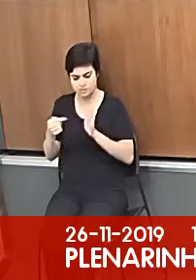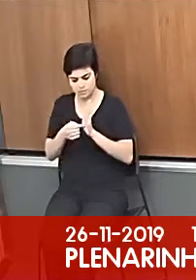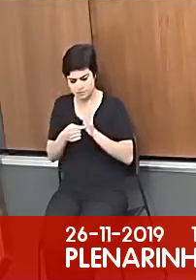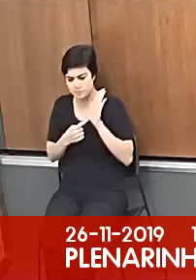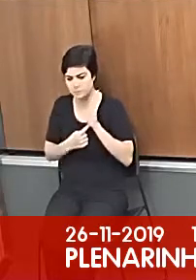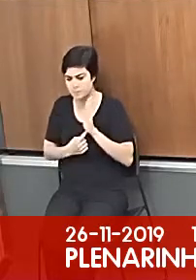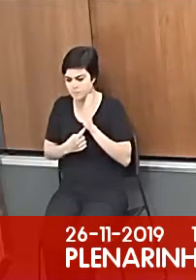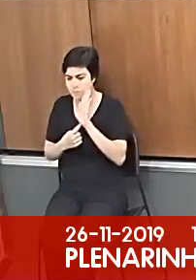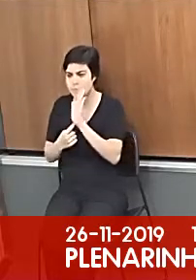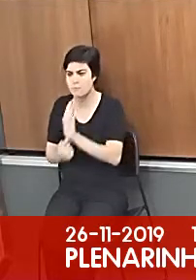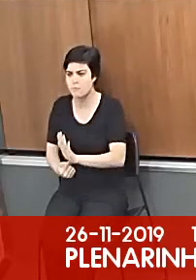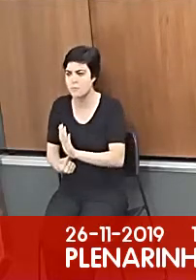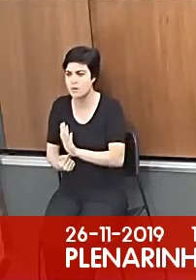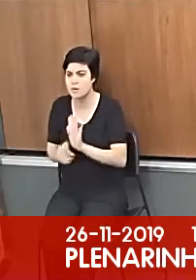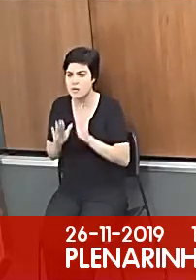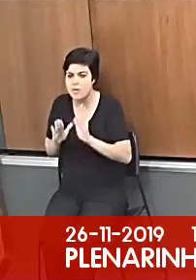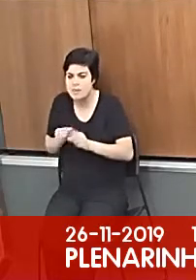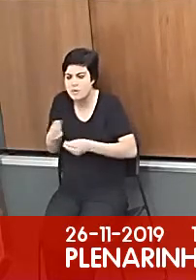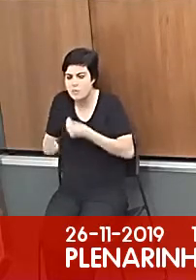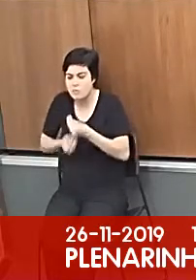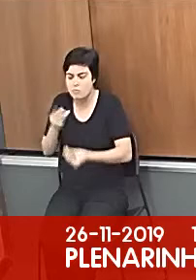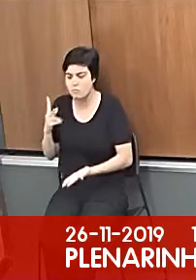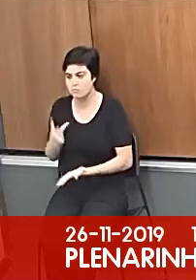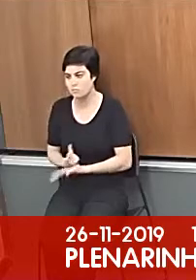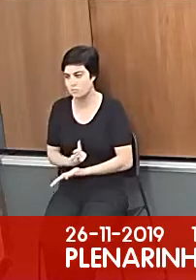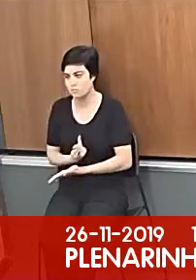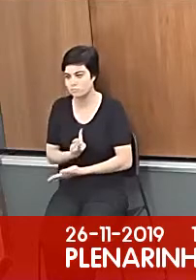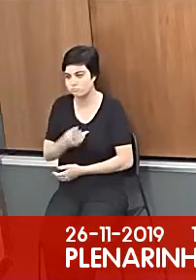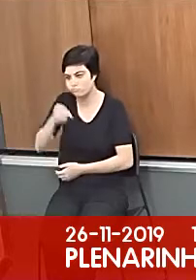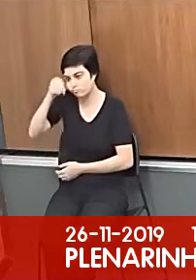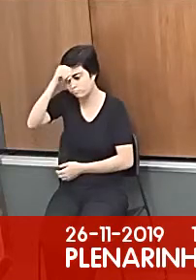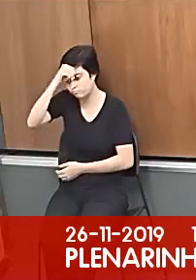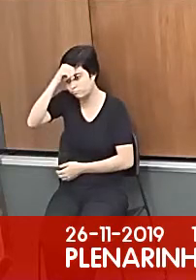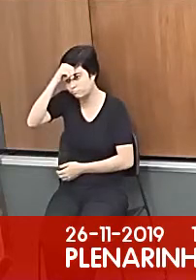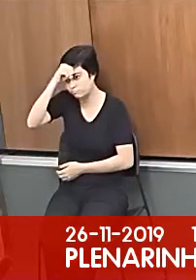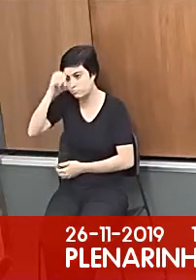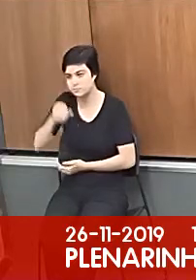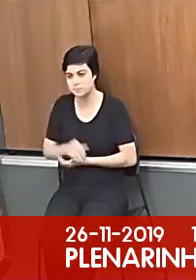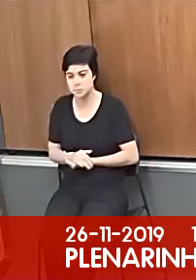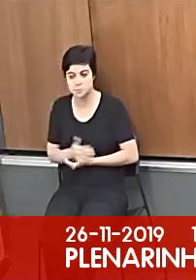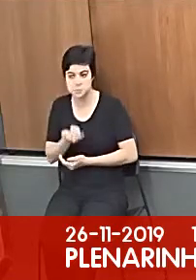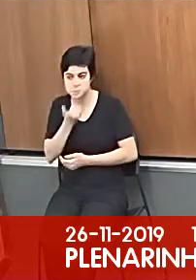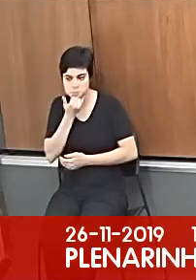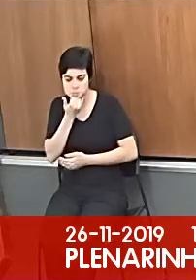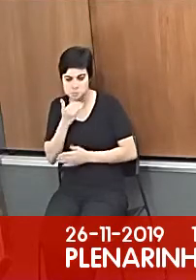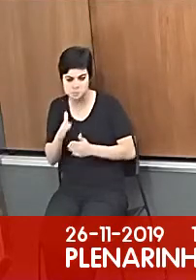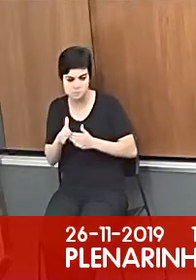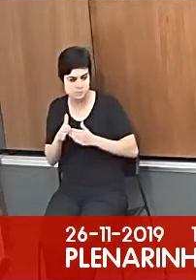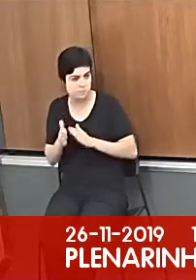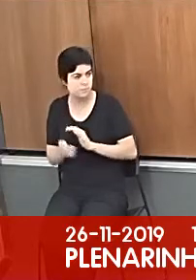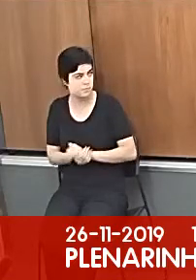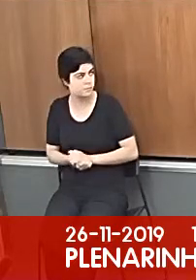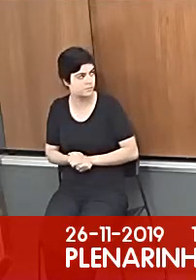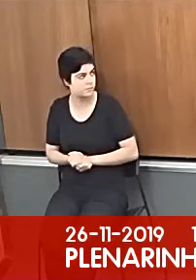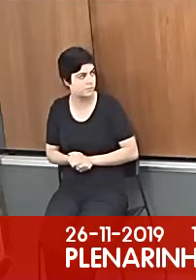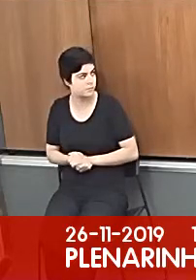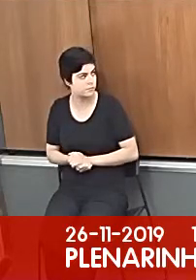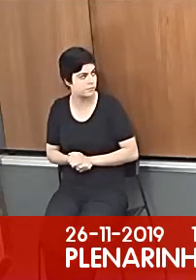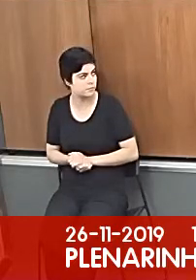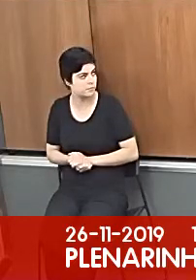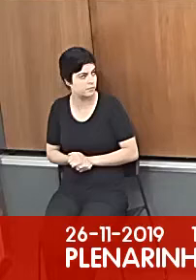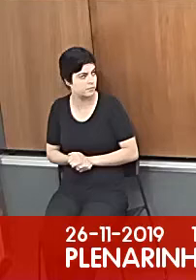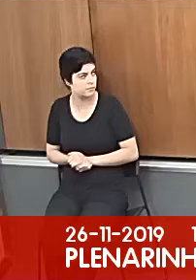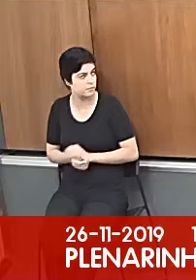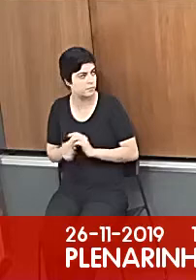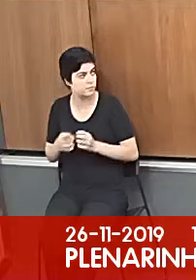dispositivos legais, e a gente não entende como funciona. Você então, me diz só um momento, repete para mim, porque a minha assessora chegou e falou.